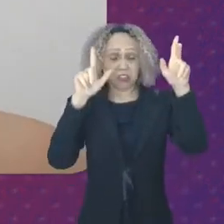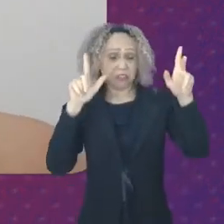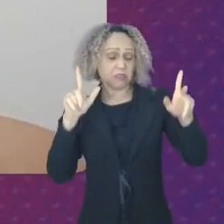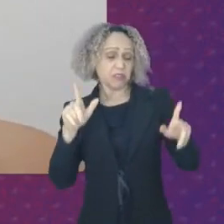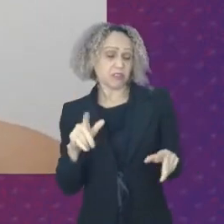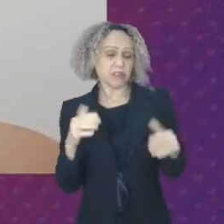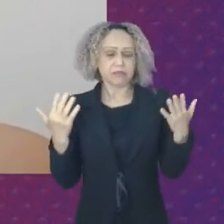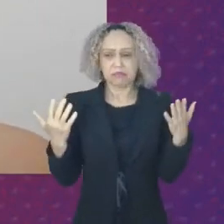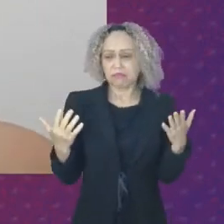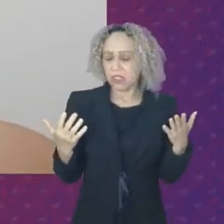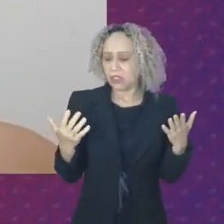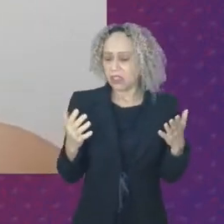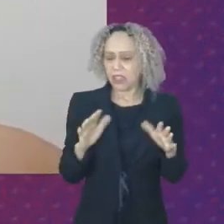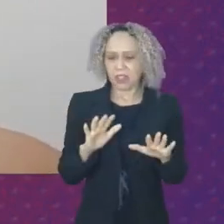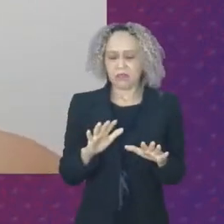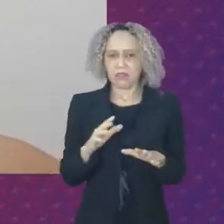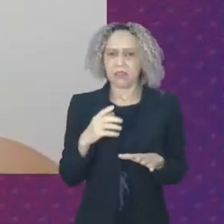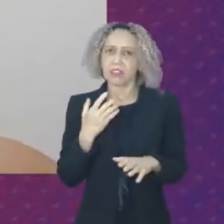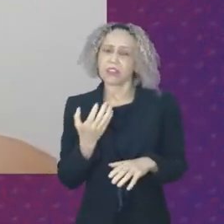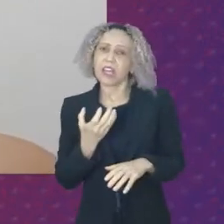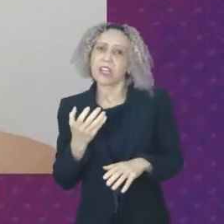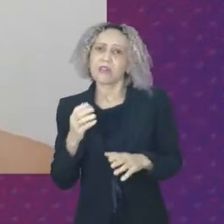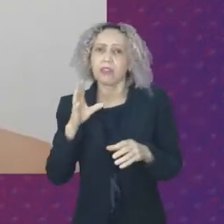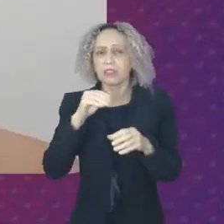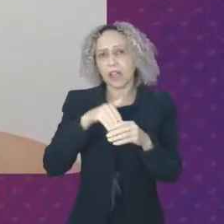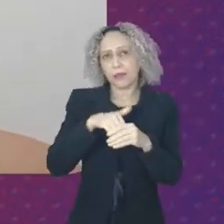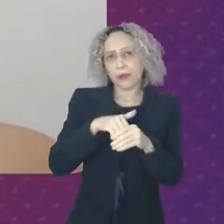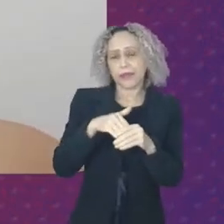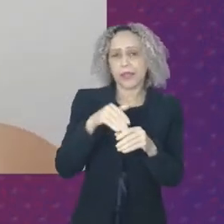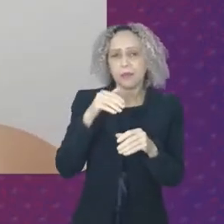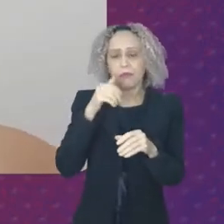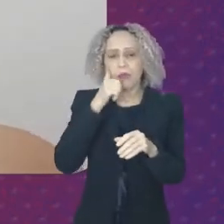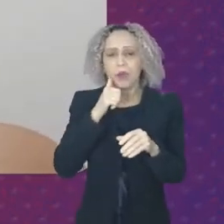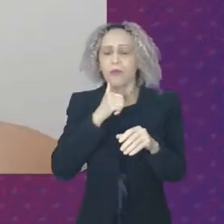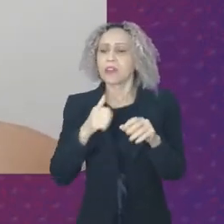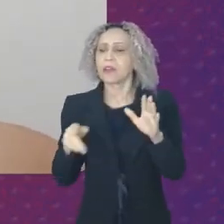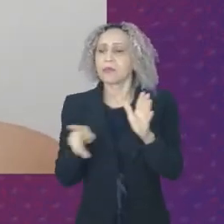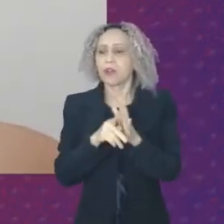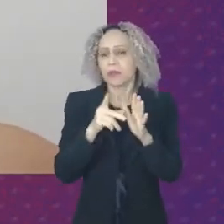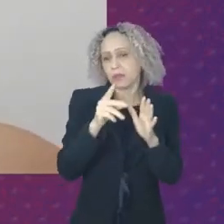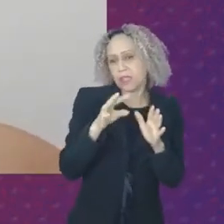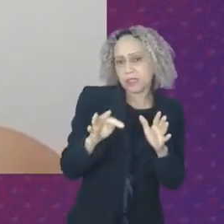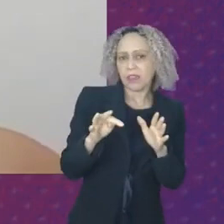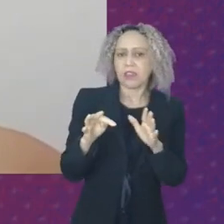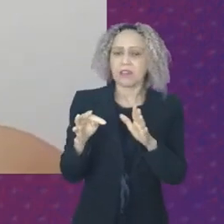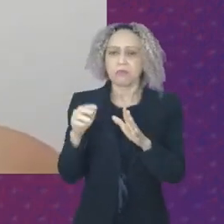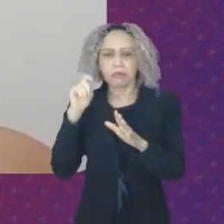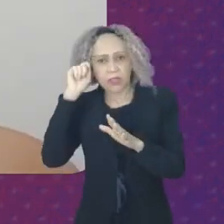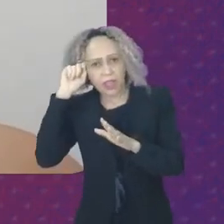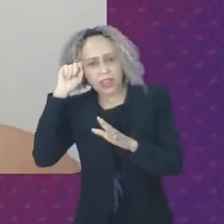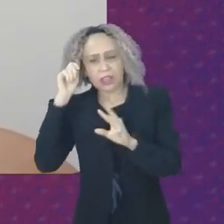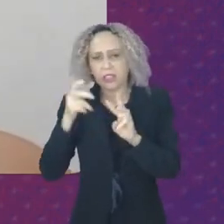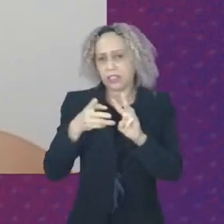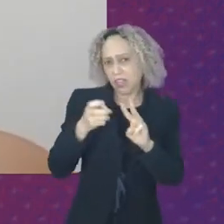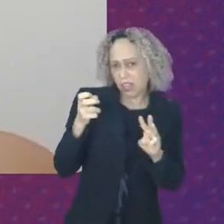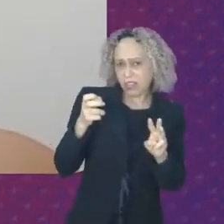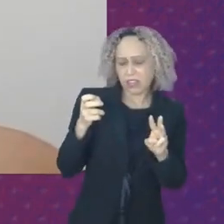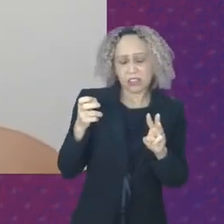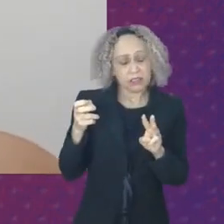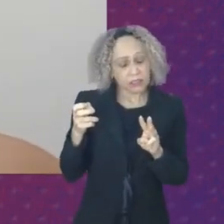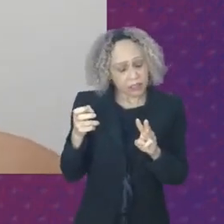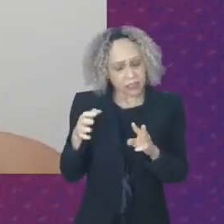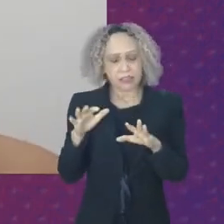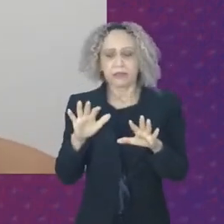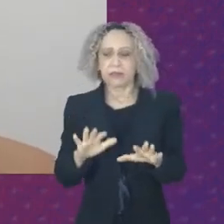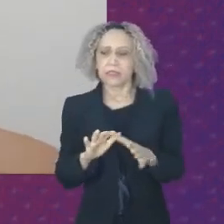votar numa indígena, eu quero votar numa negra. E aí, quando a gente se coloca nesse lugar do mais do mesmo,